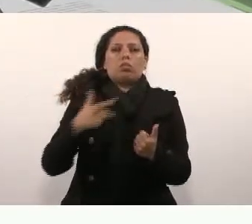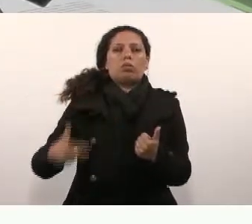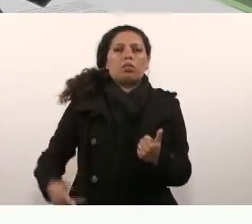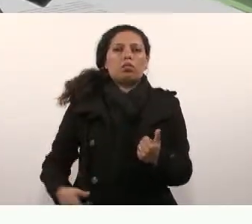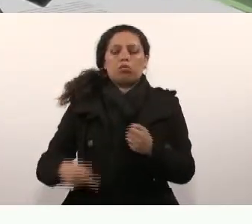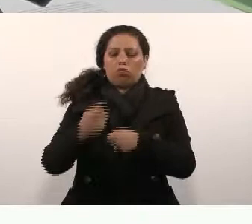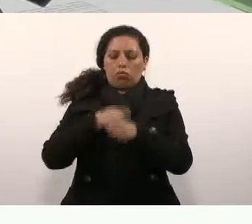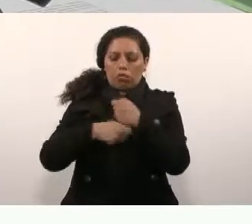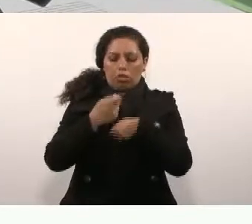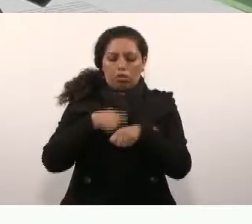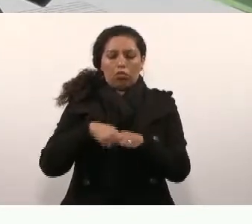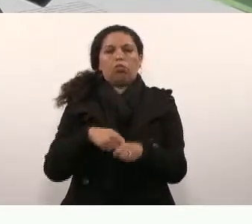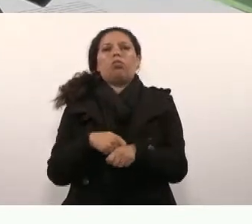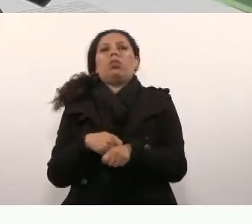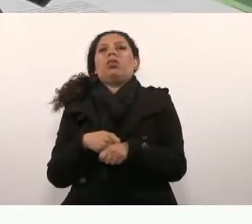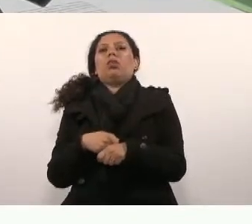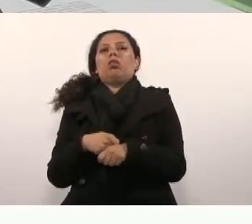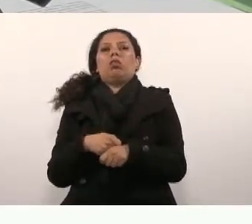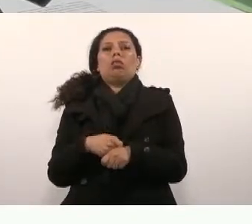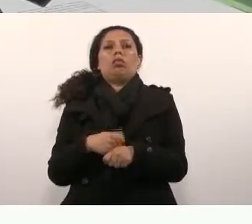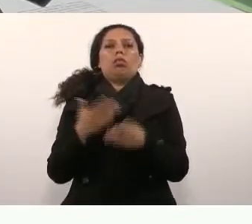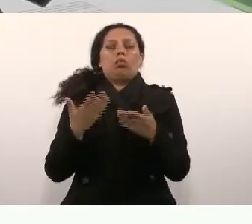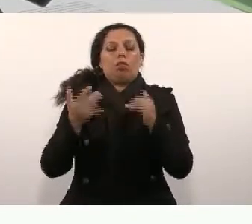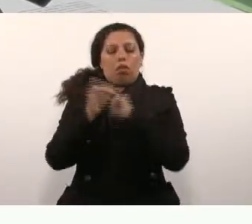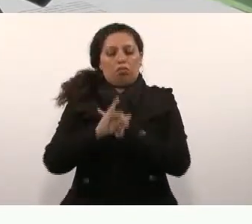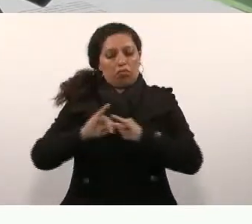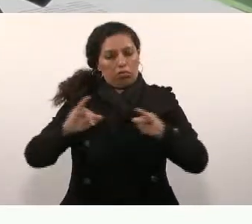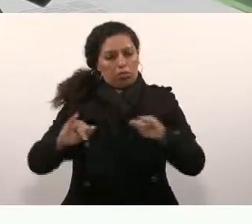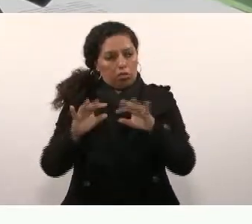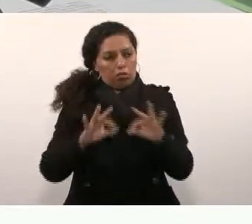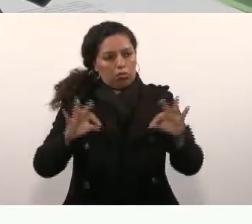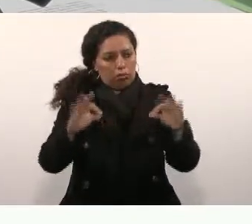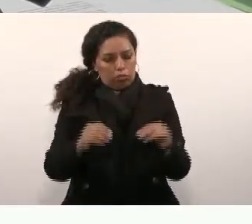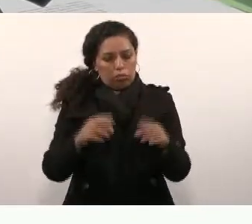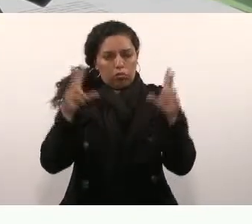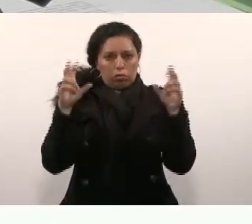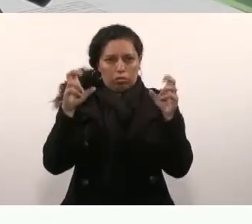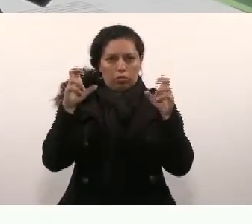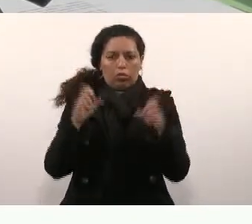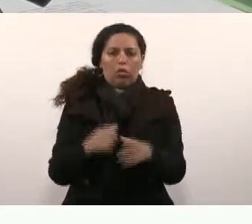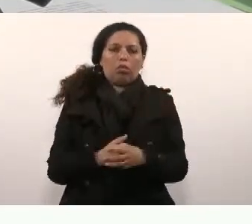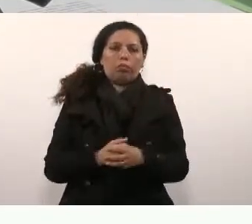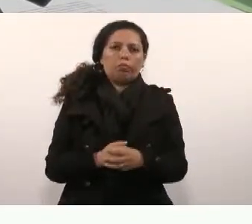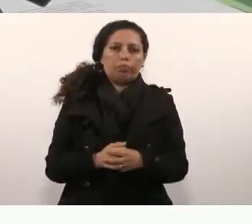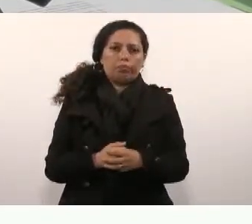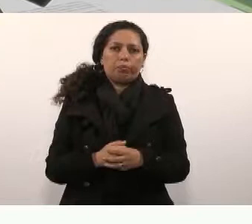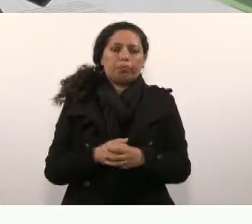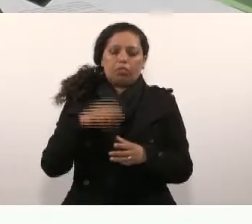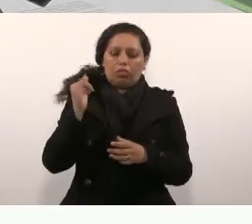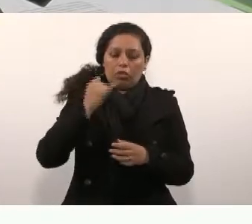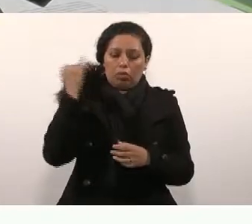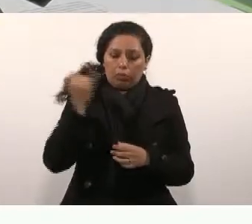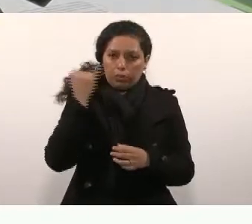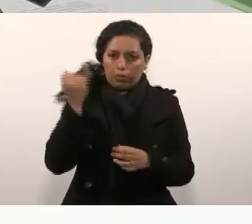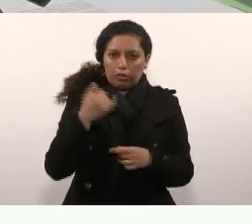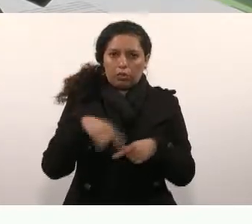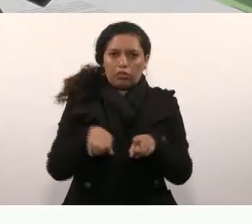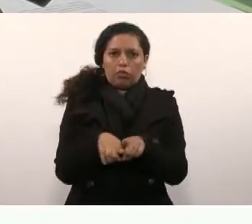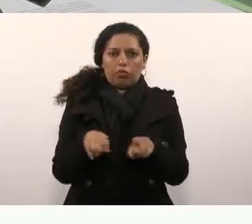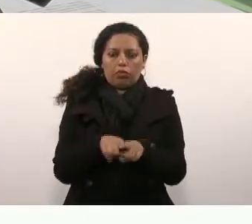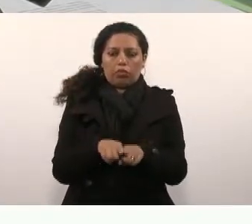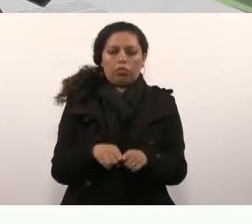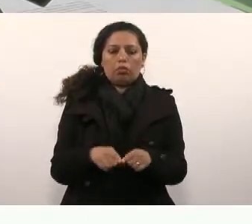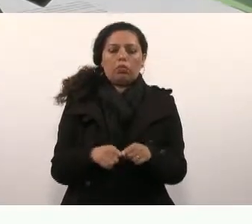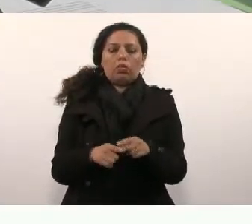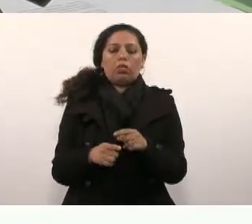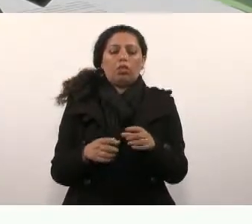que trouxesse ao plenário da comissão esta proposta. Agradeço a Vossa Excelência por tê-la colocado em pauta. Eu acho que é uma contribuição importante, é uma maneira também de envolver a economia, a